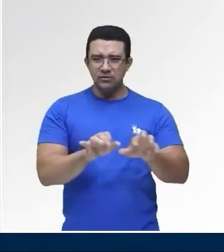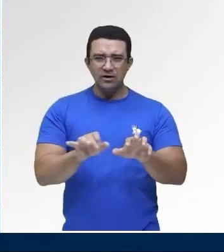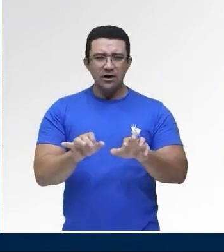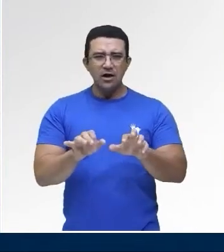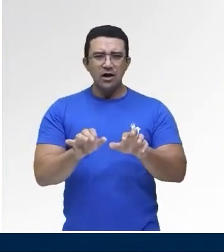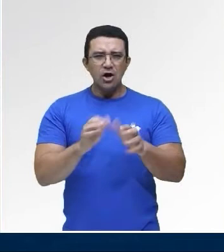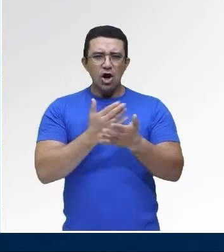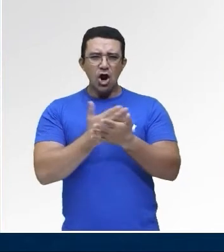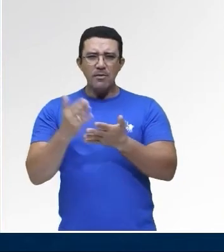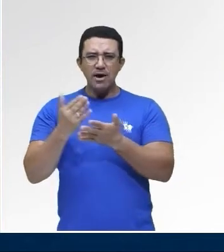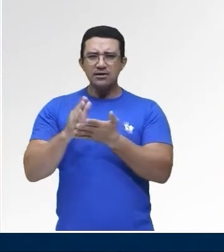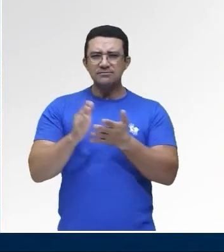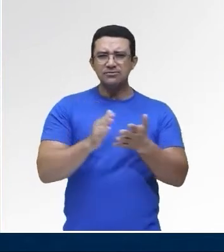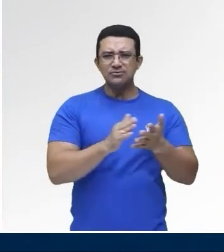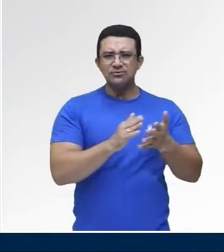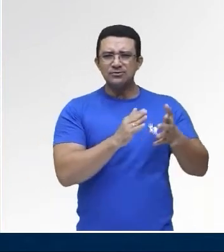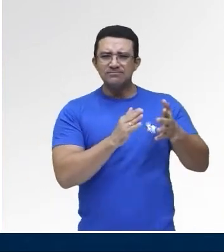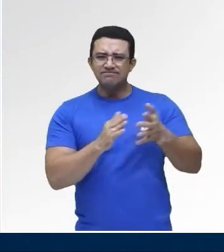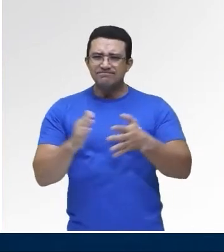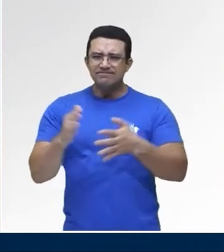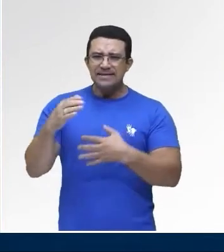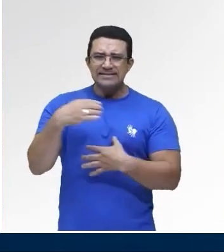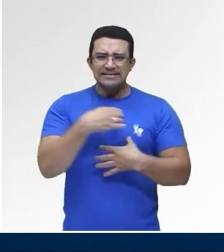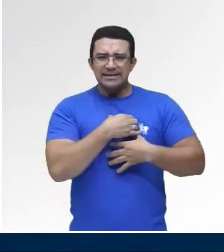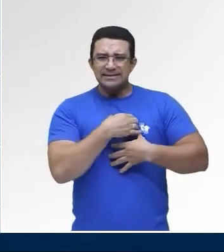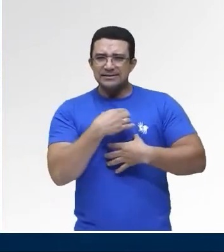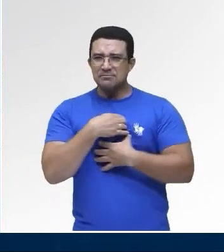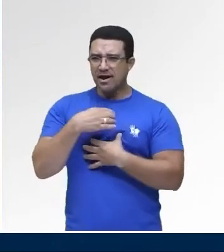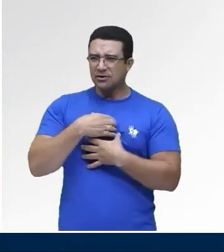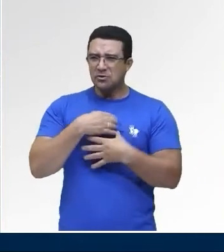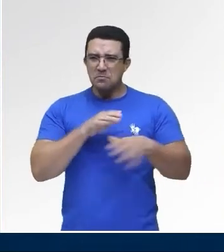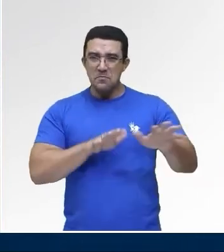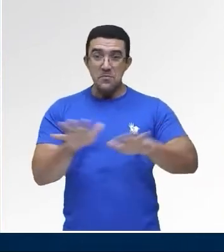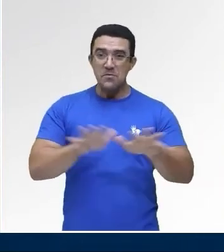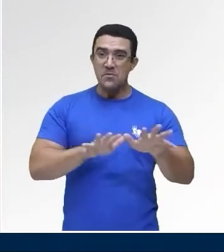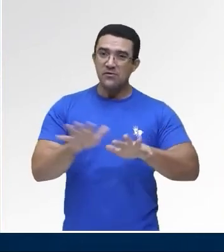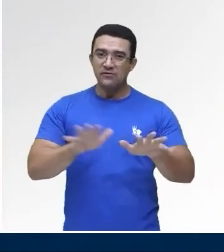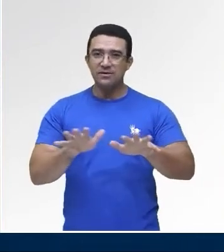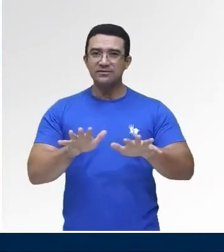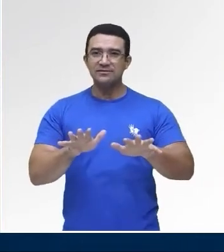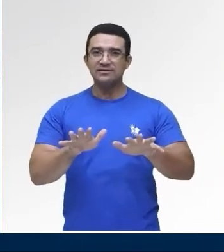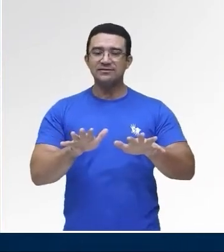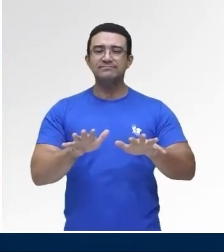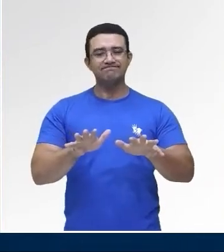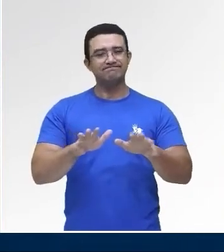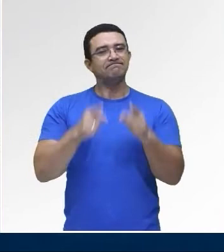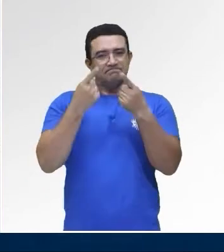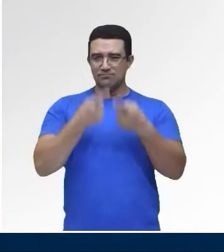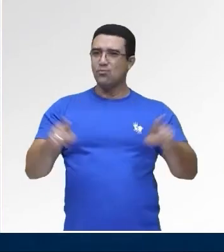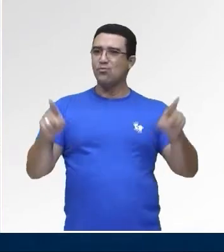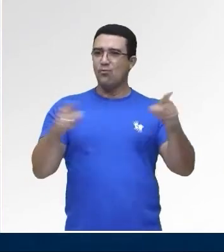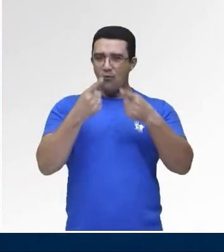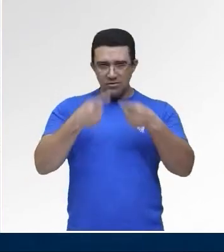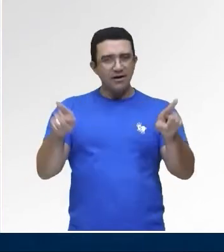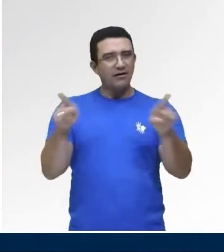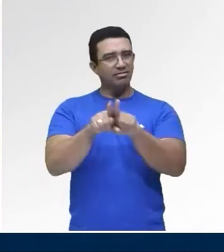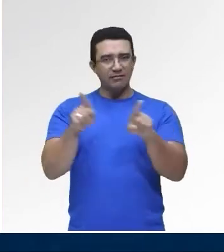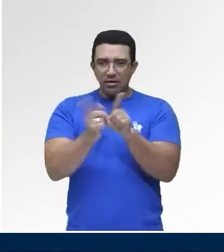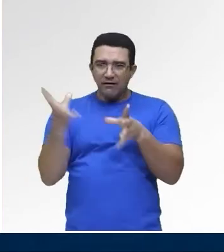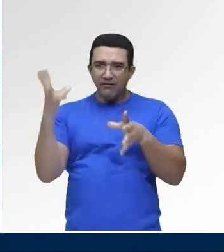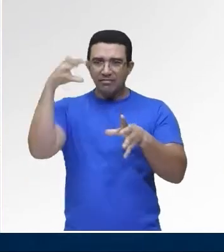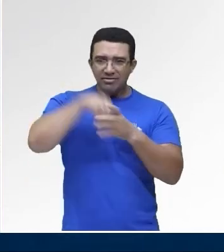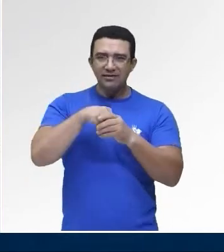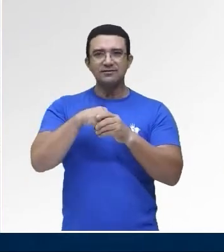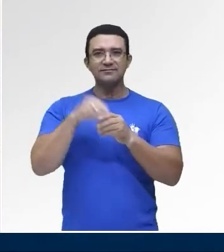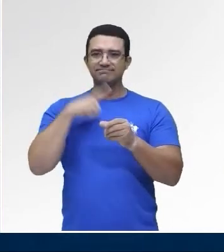sendo levado por aquele ritmo, né? Então, a música também, ela vai ter a poesia.